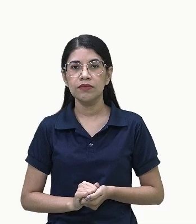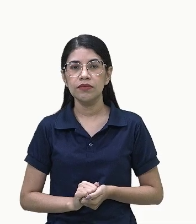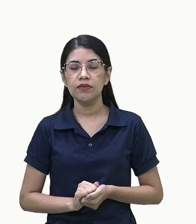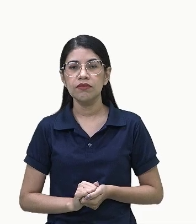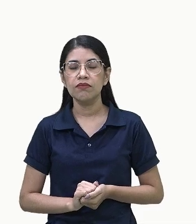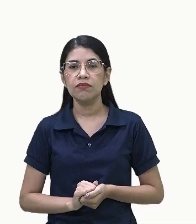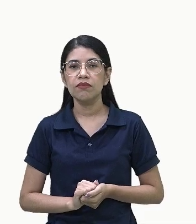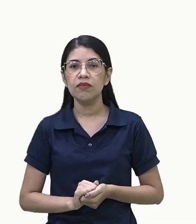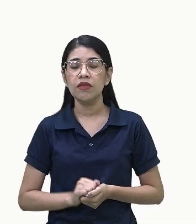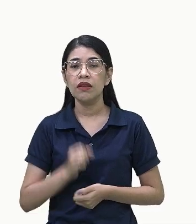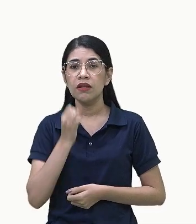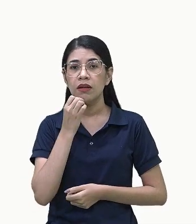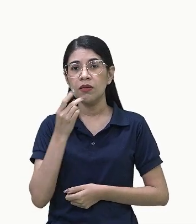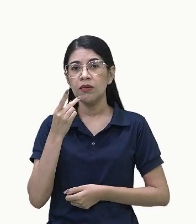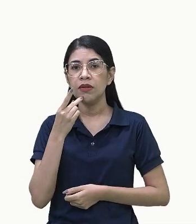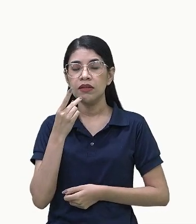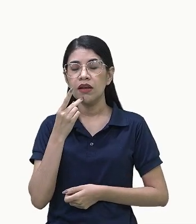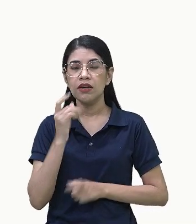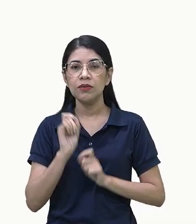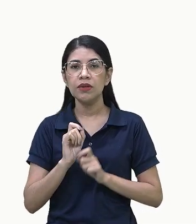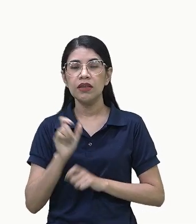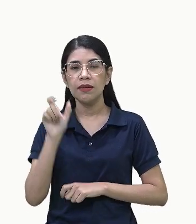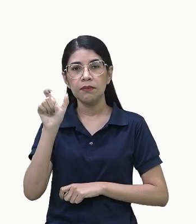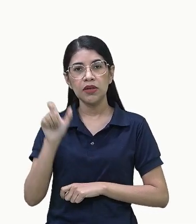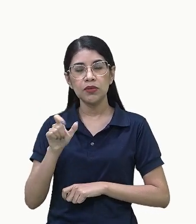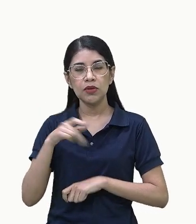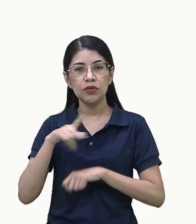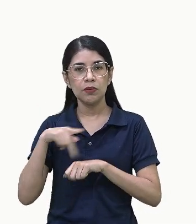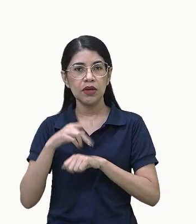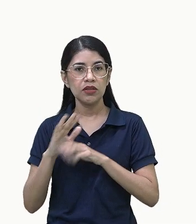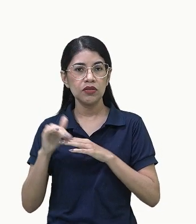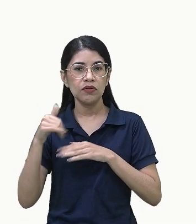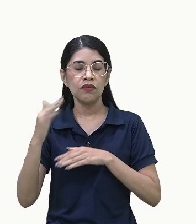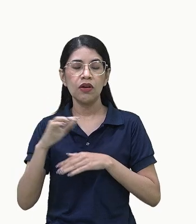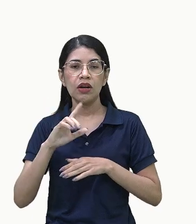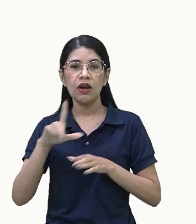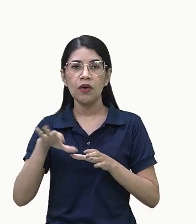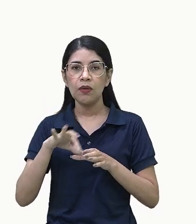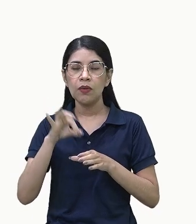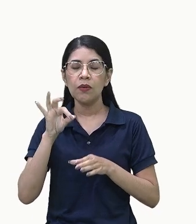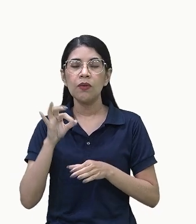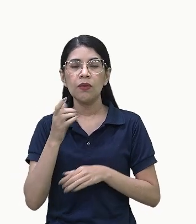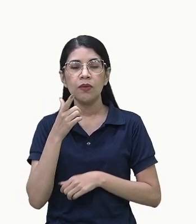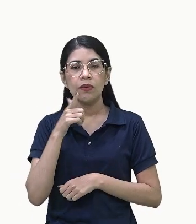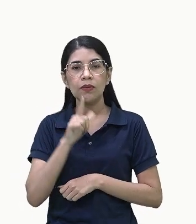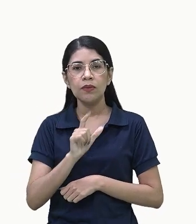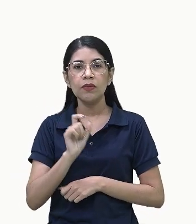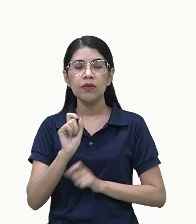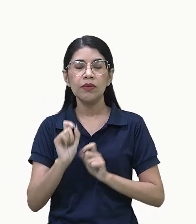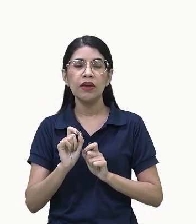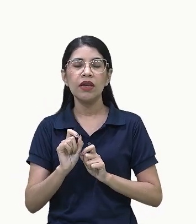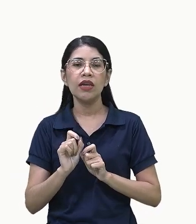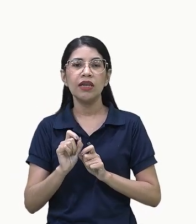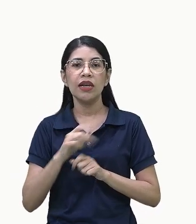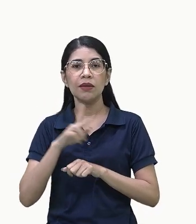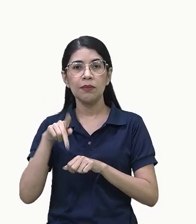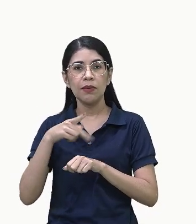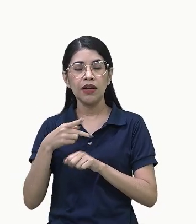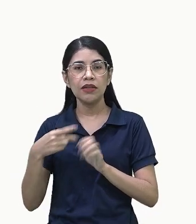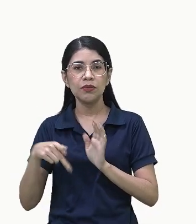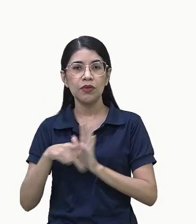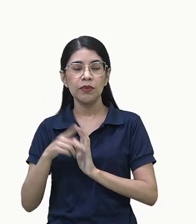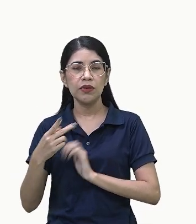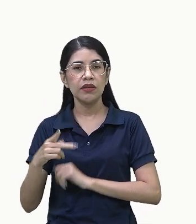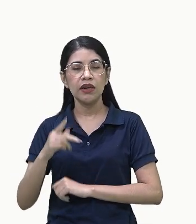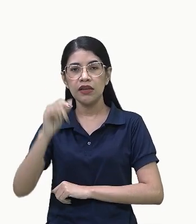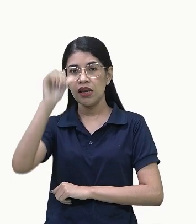Qual é a probabilidade de um estrangeiro ser sorteado ao acaso e ele for indiano? Então